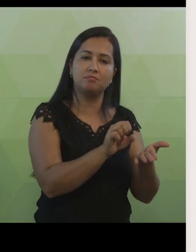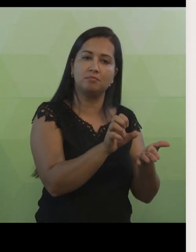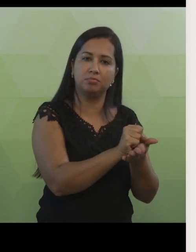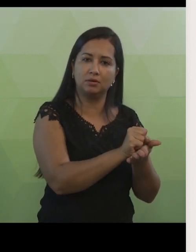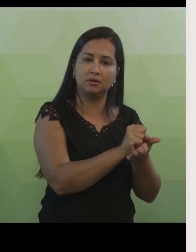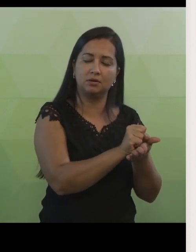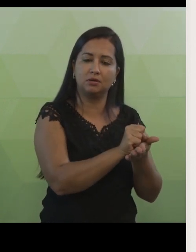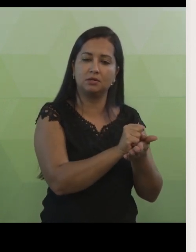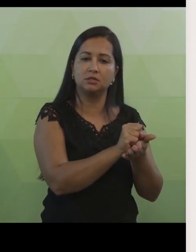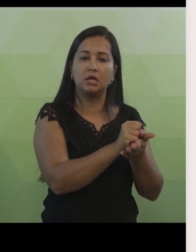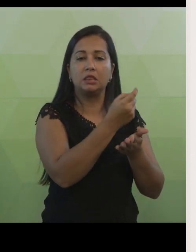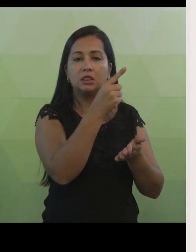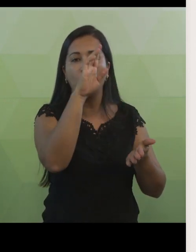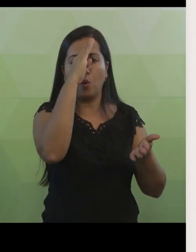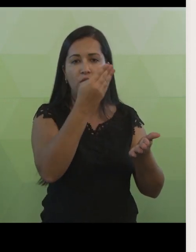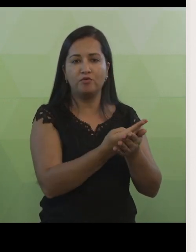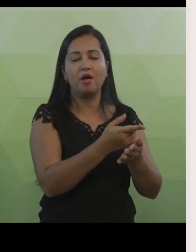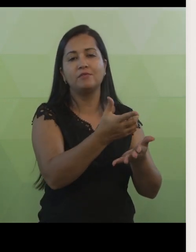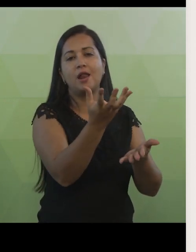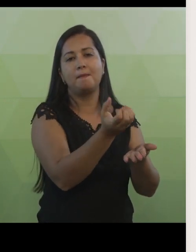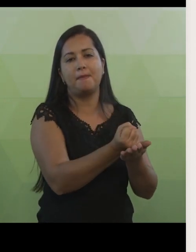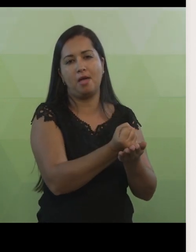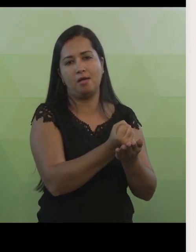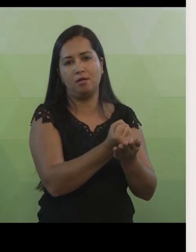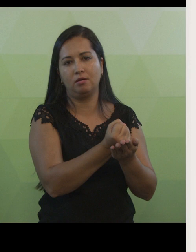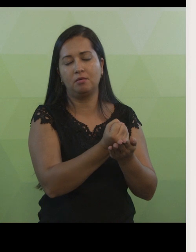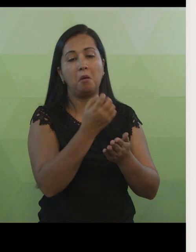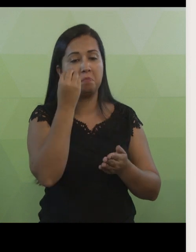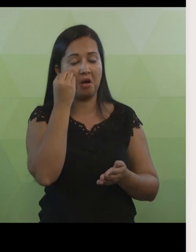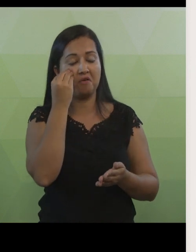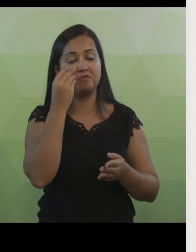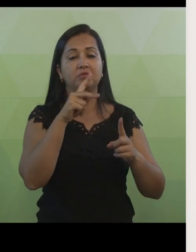não confiável, e o que vier da internet será roteado para ele.